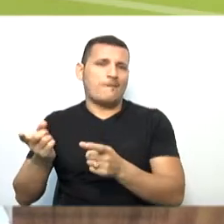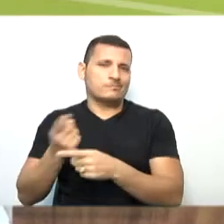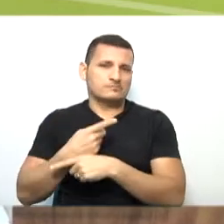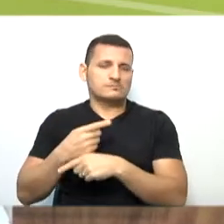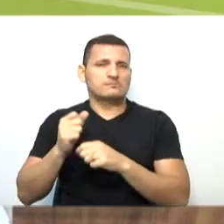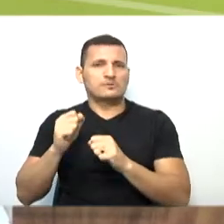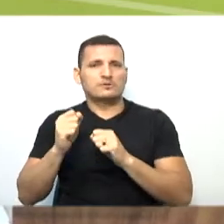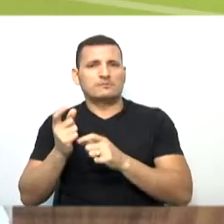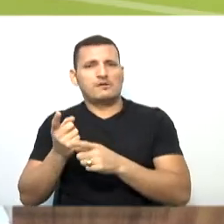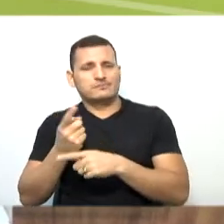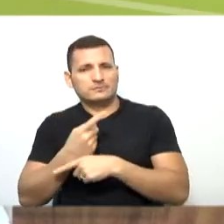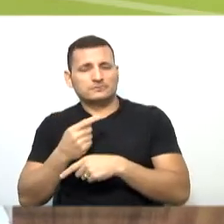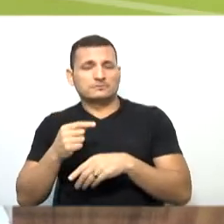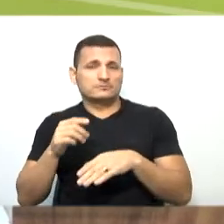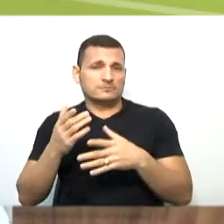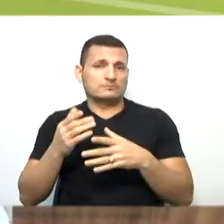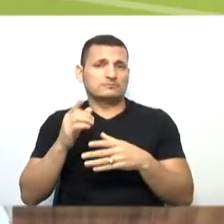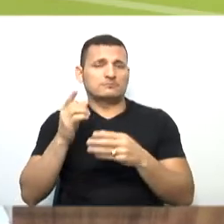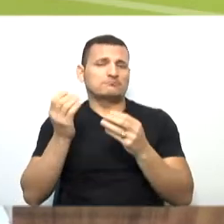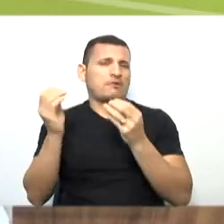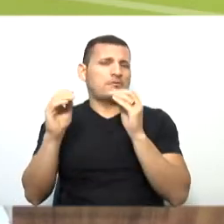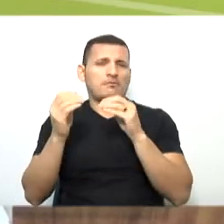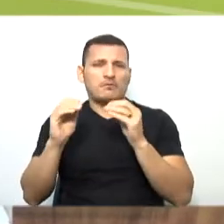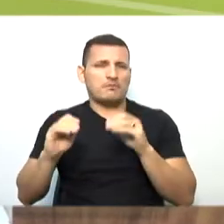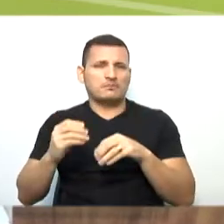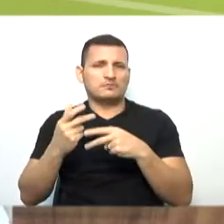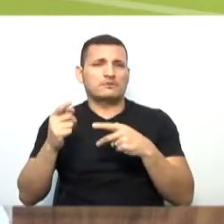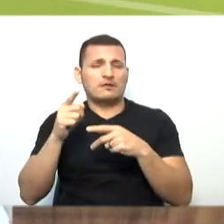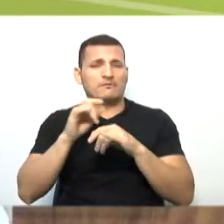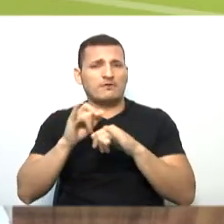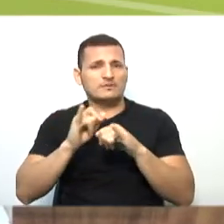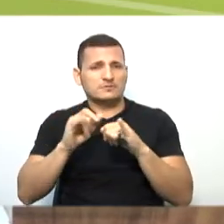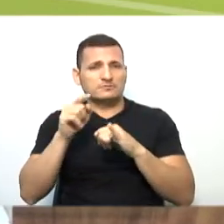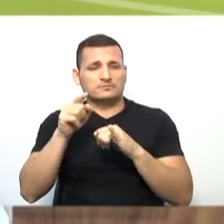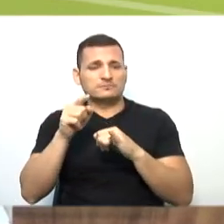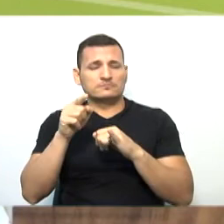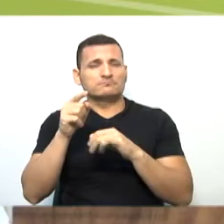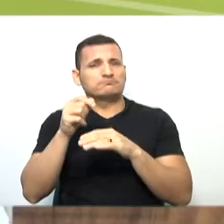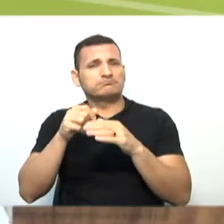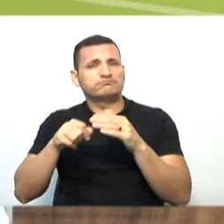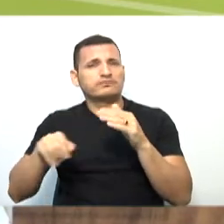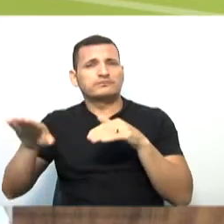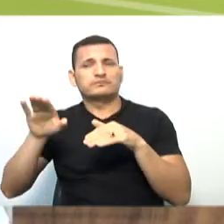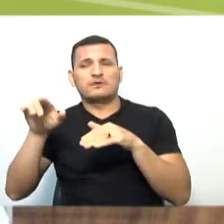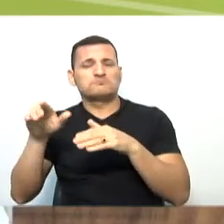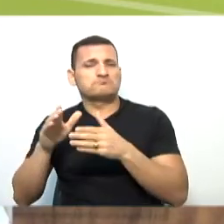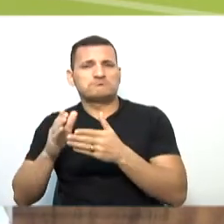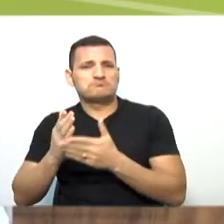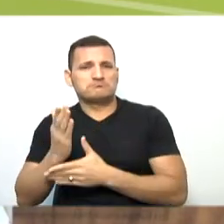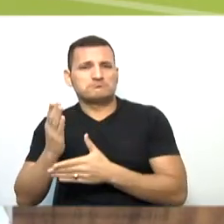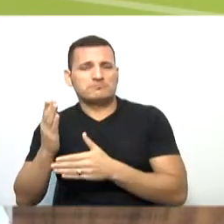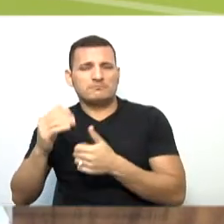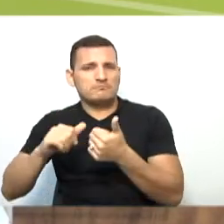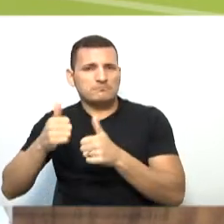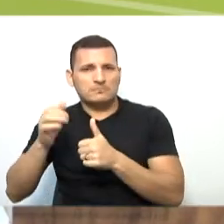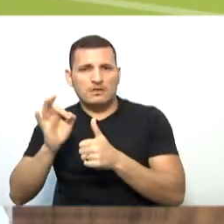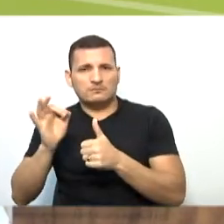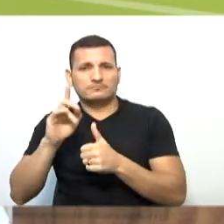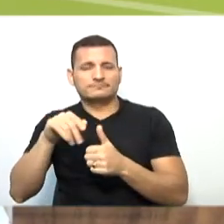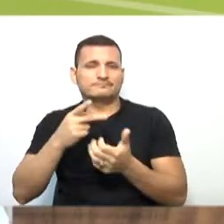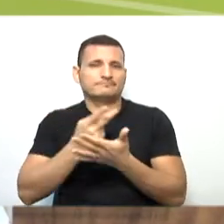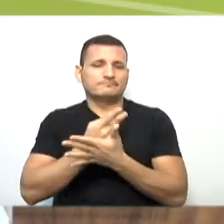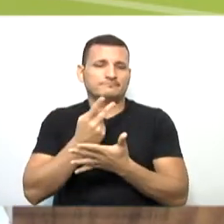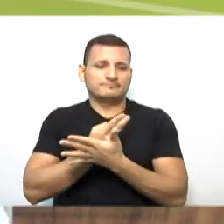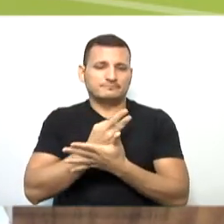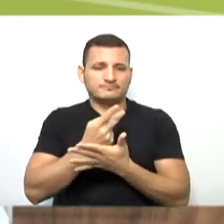pode ser fraudado e você pode colocar o que quiser e essas informações vão passar sem nenhum tipo de validação. Isso é um erro crucial